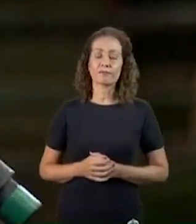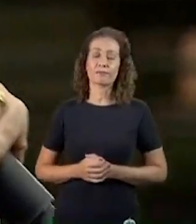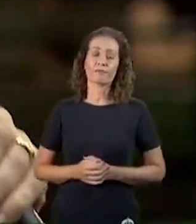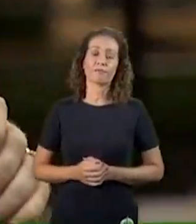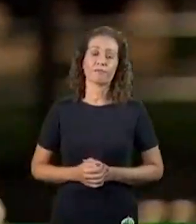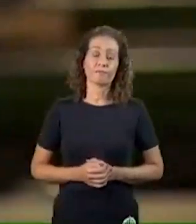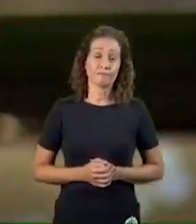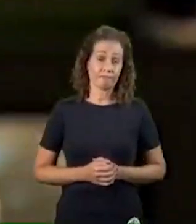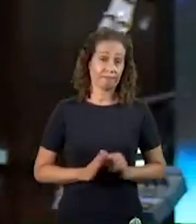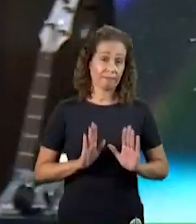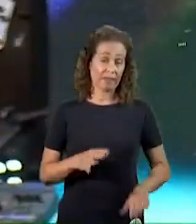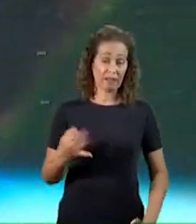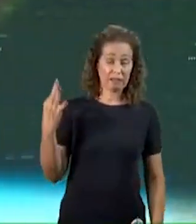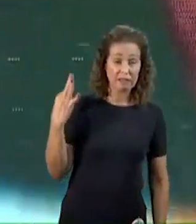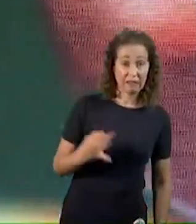S.